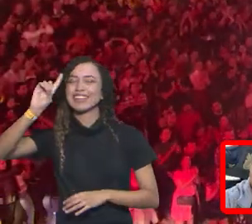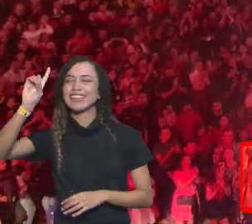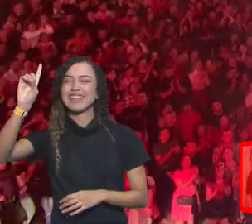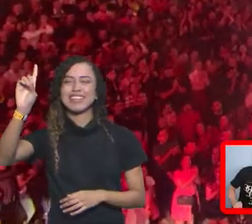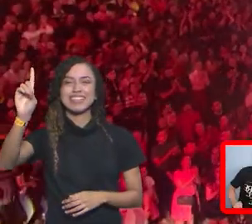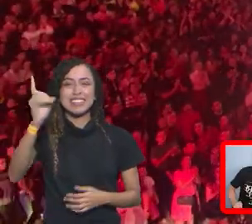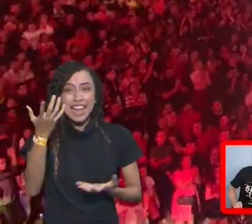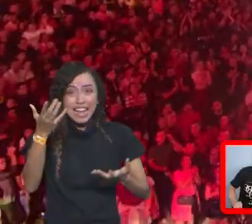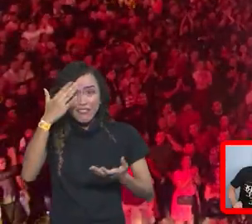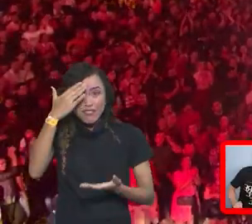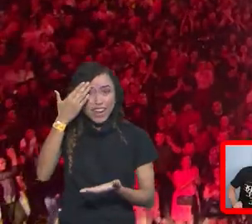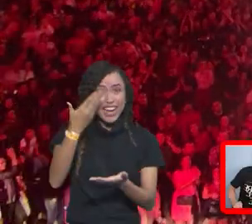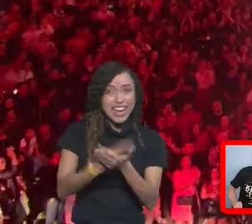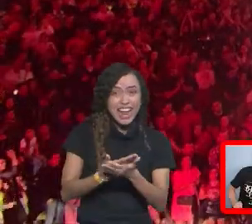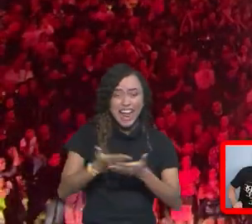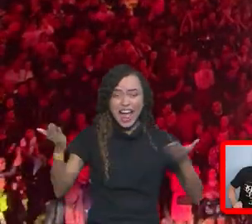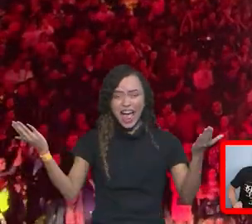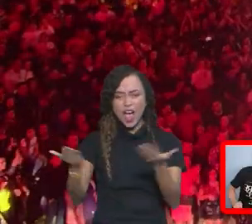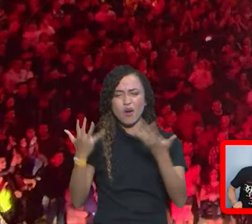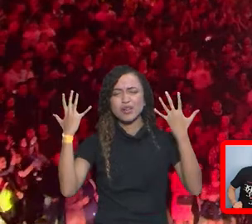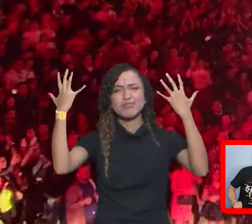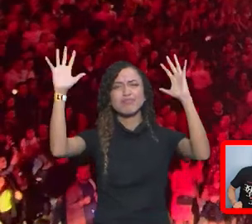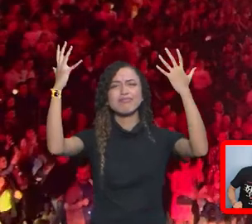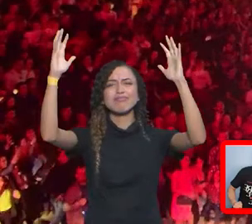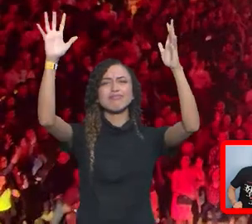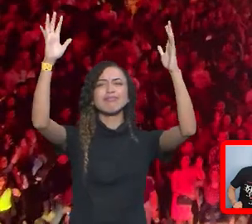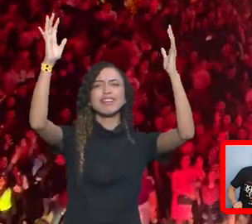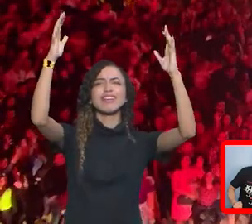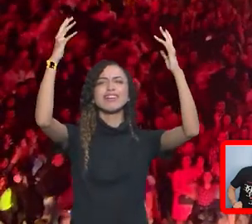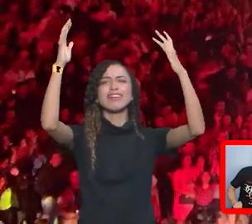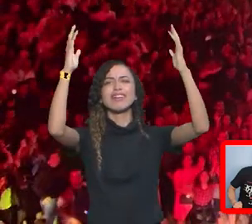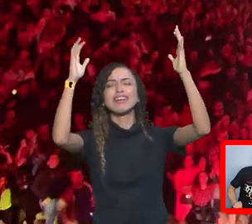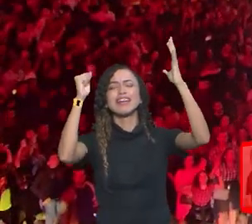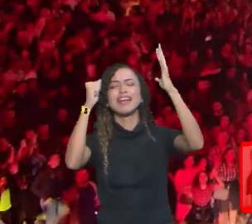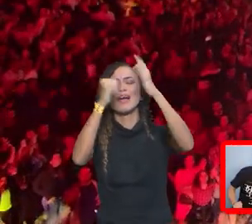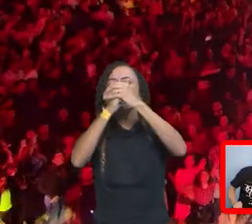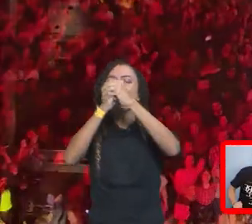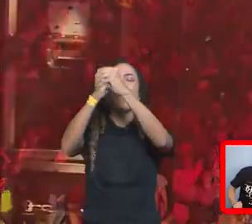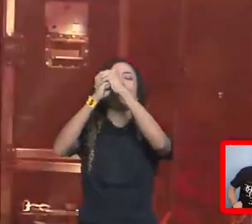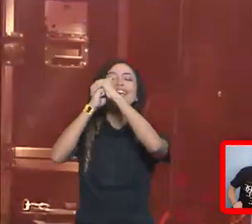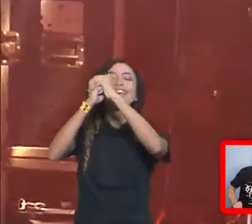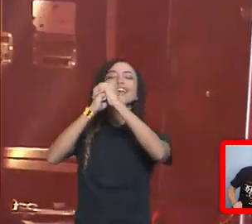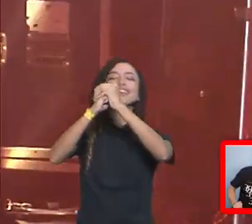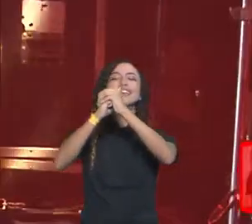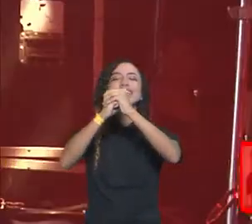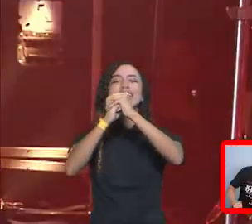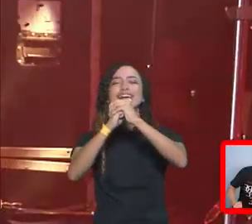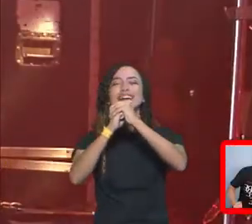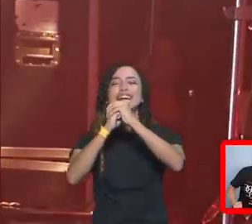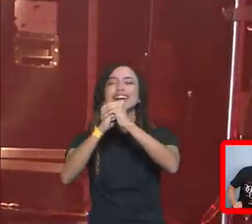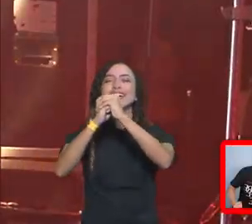Se você crê levante as suas mãos aos céus e te enganei